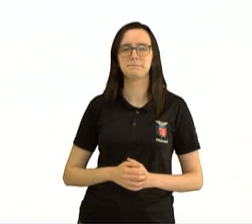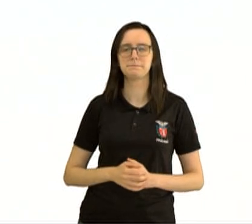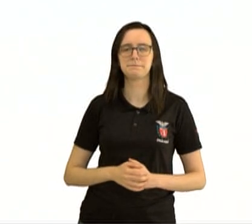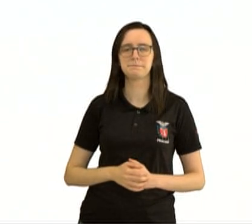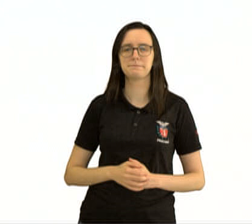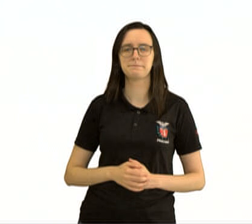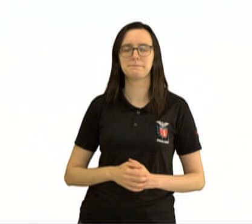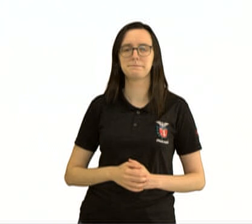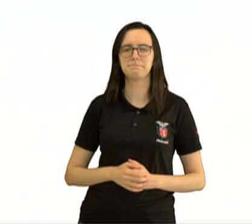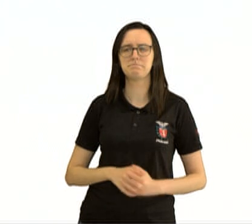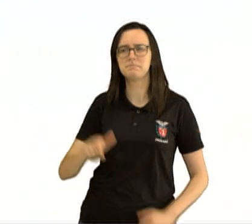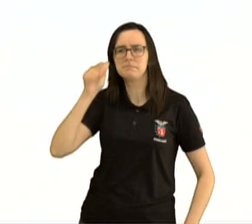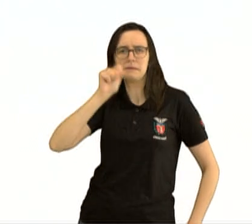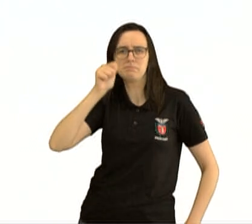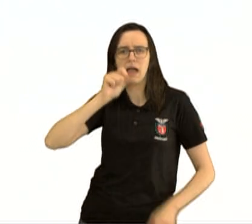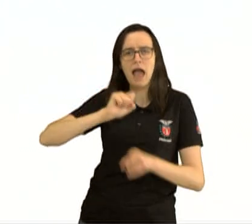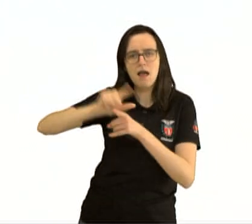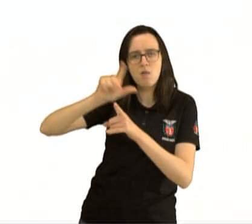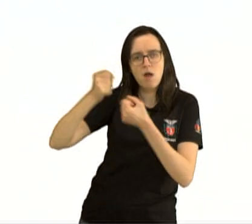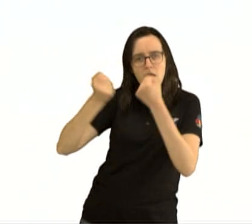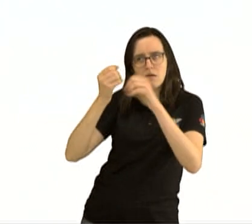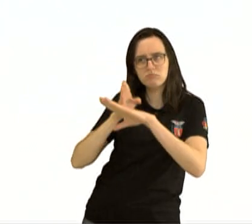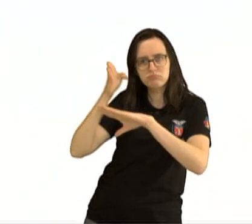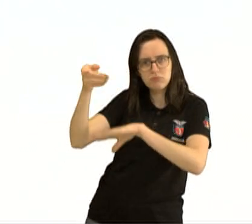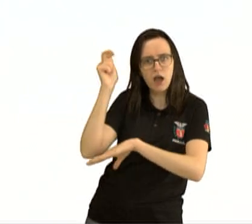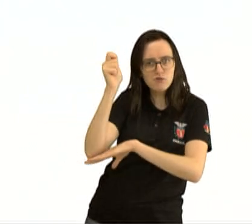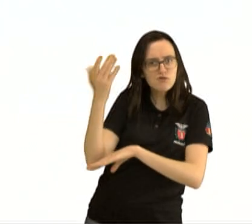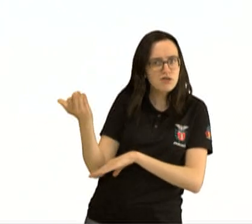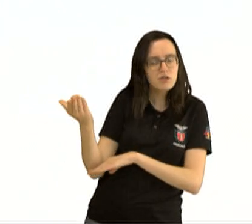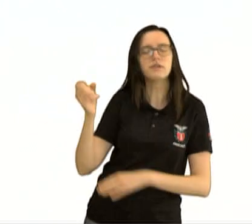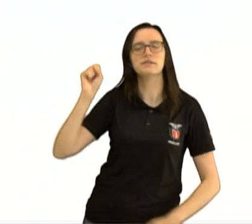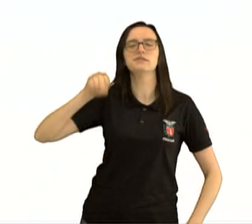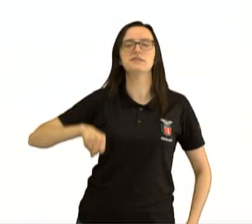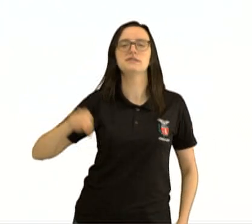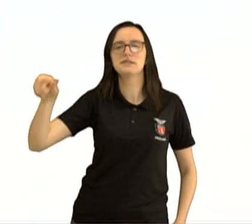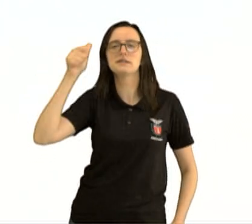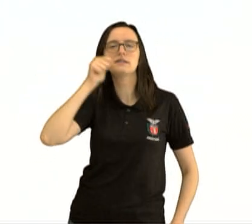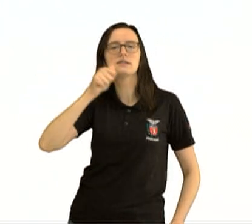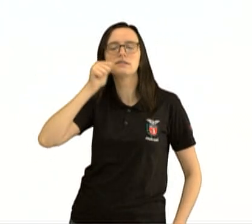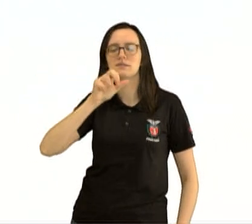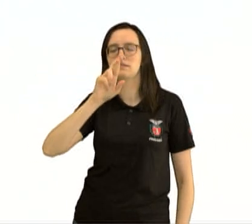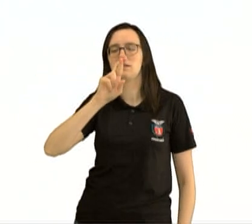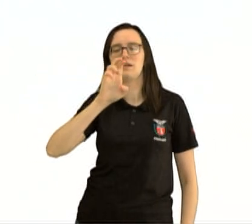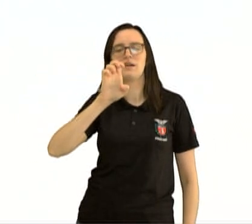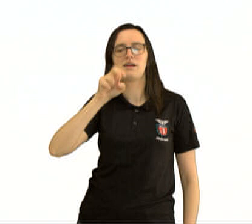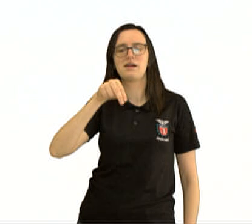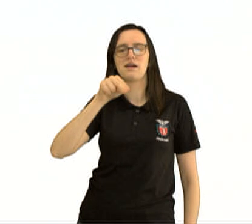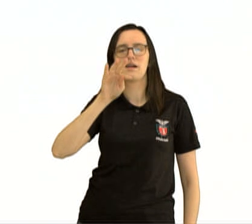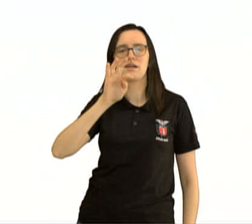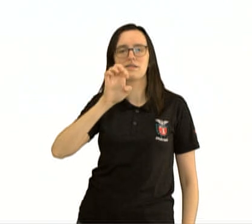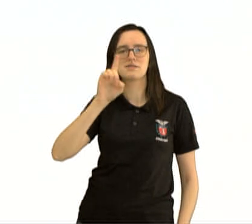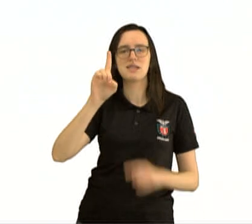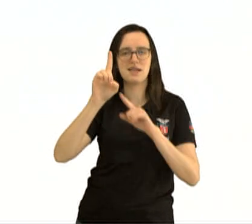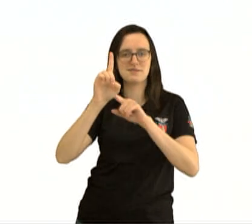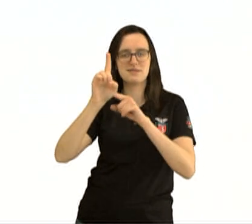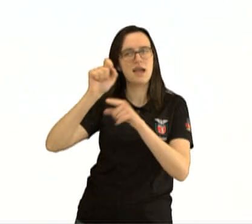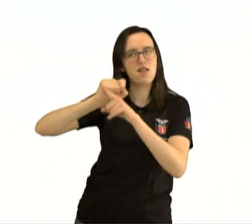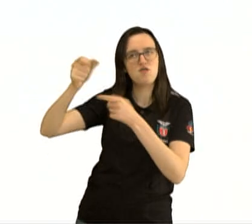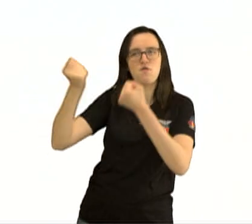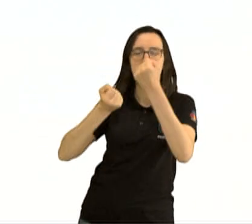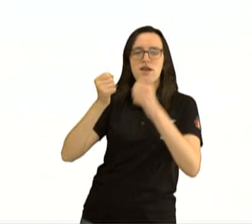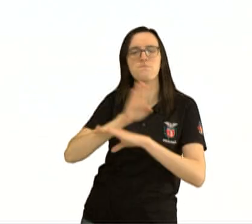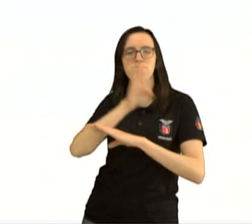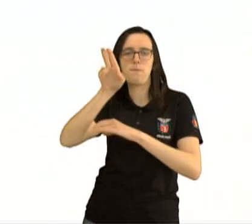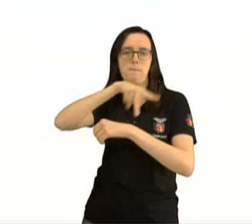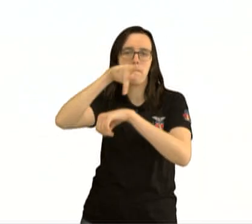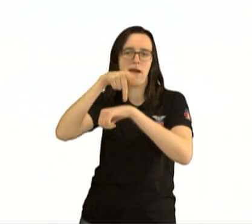to Argentina? Olivia alugou um carro para ir para a Argentina? Yes, she rented a car to go to Argentina. Aqui,